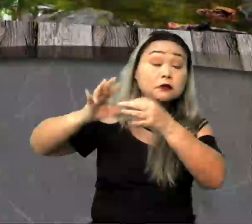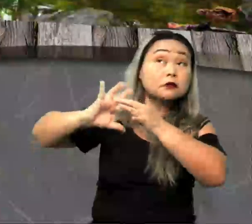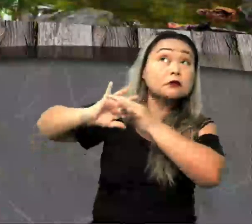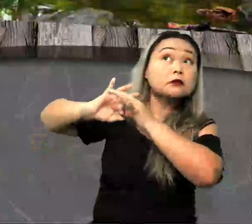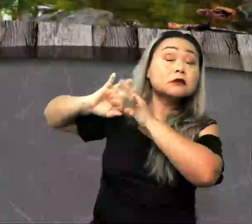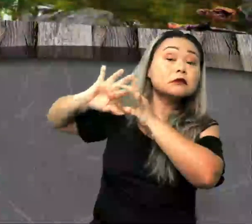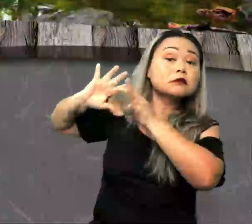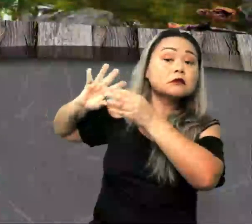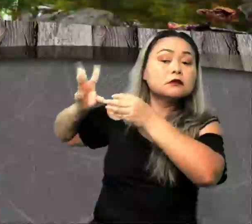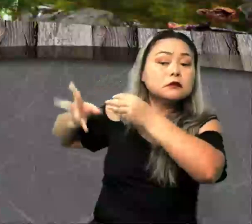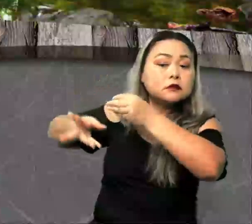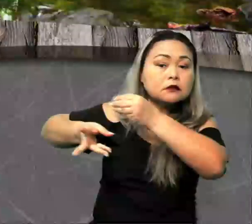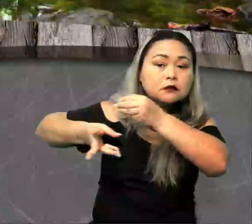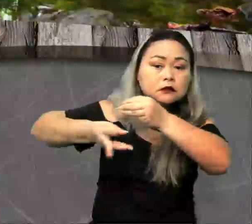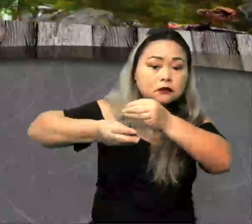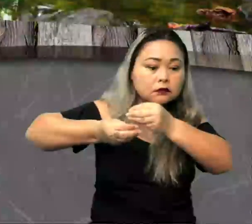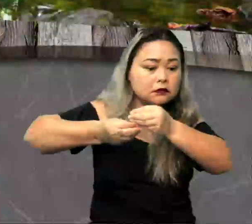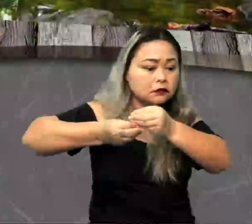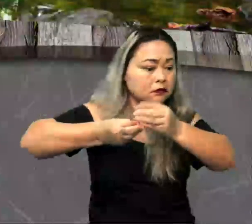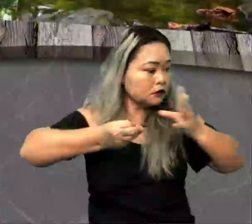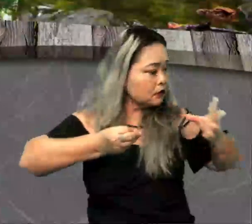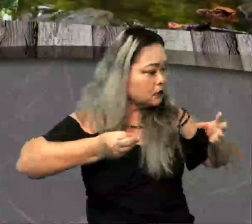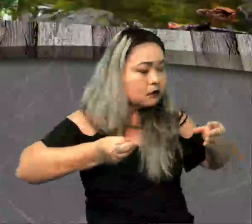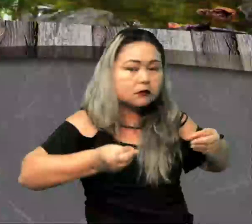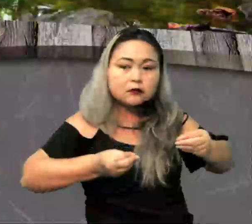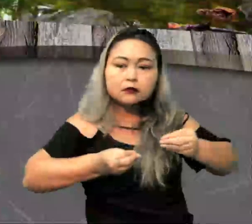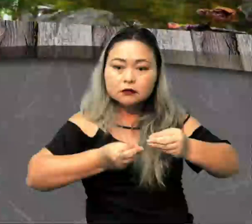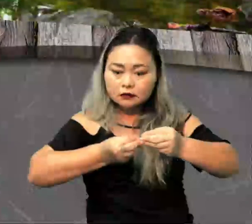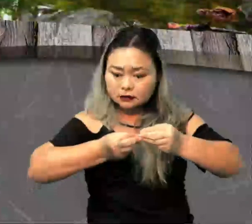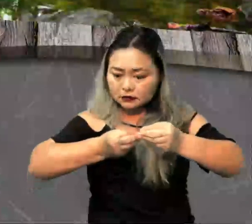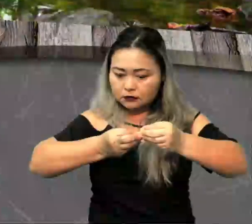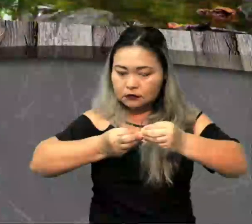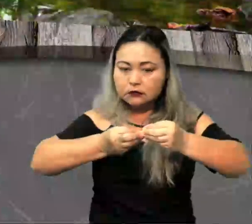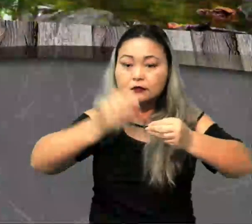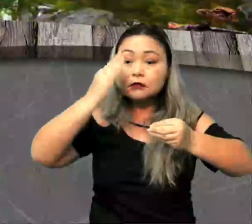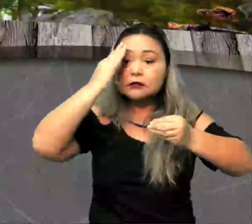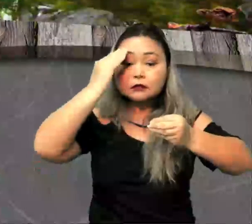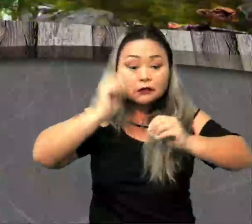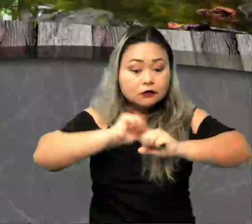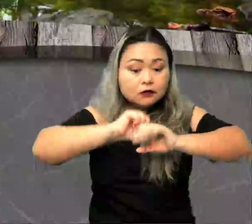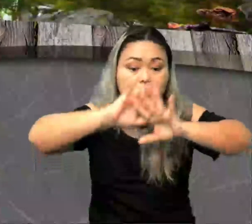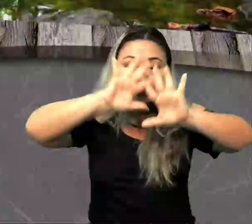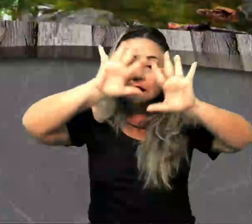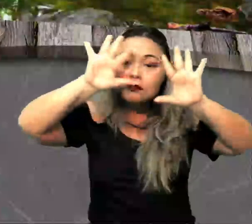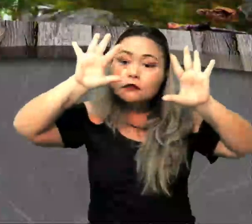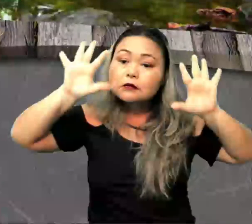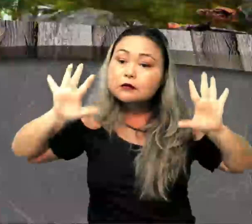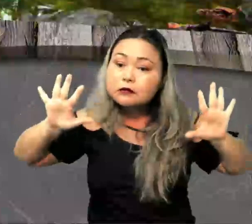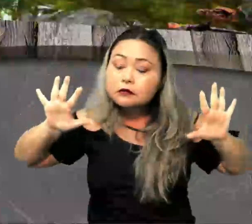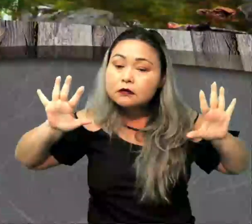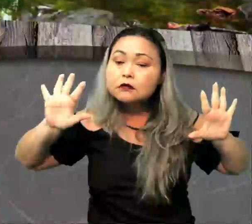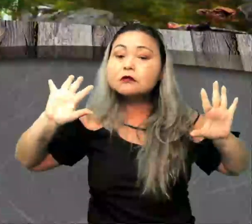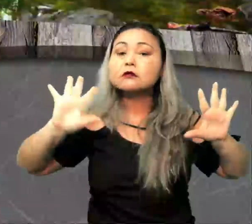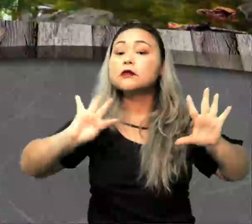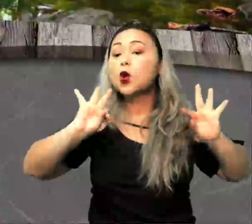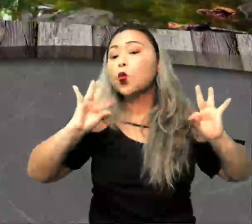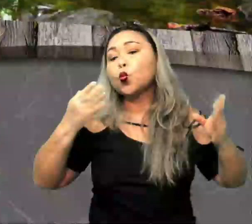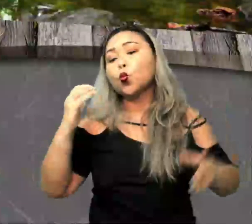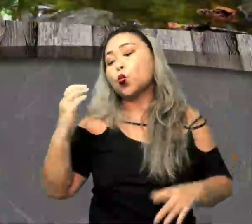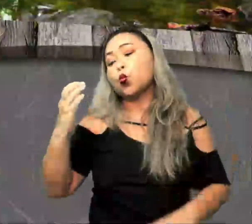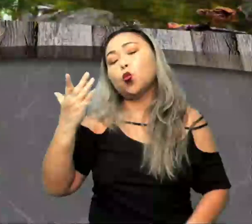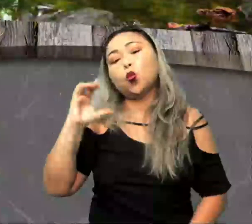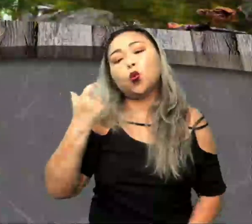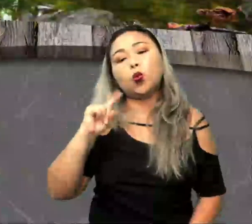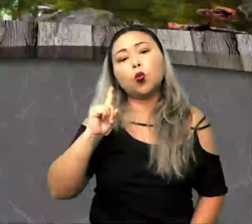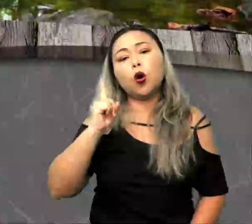ela vai se encaixar perfeitamente. E aí você tem a construção, então, do entendimento. Nem tudo na ciência você vai